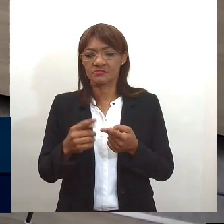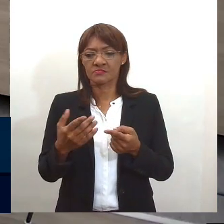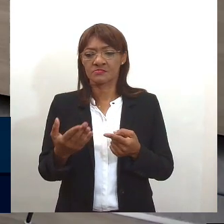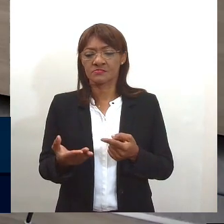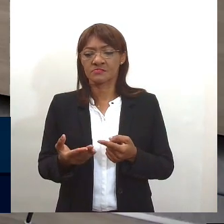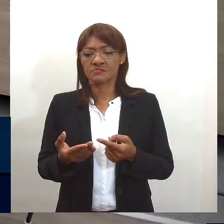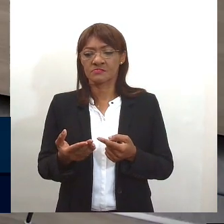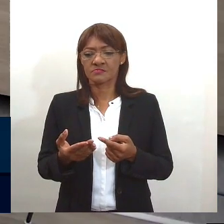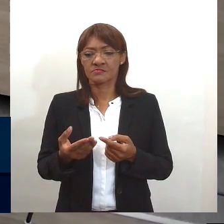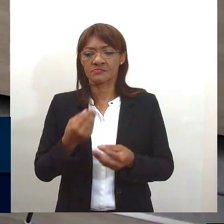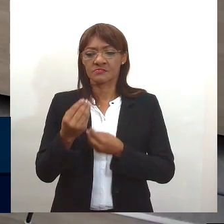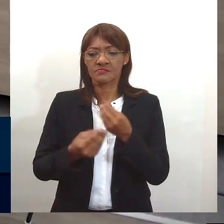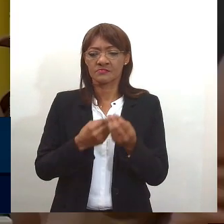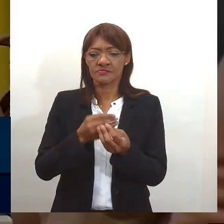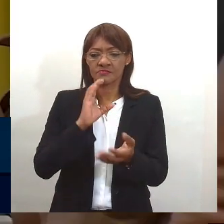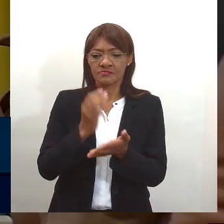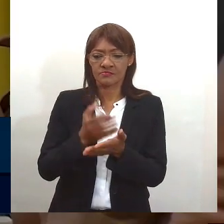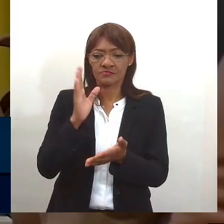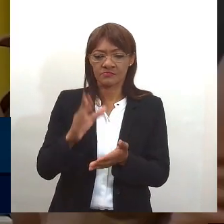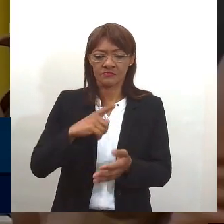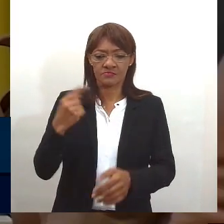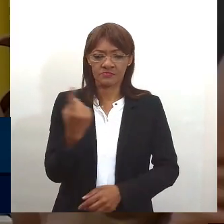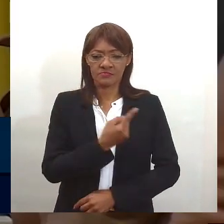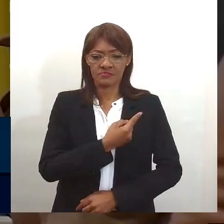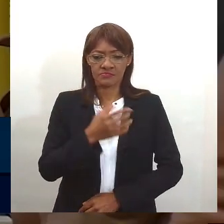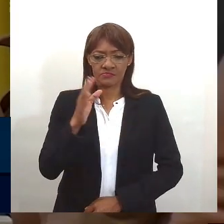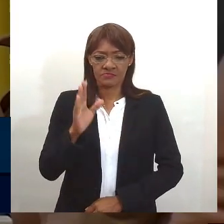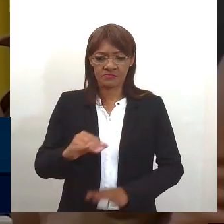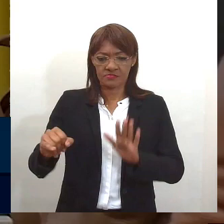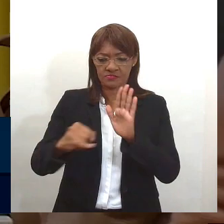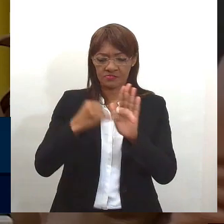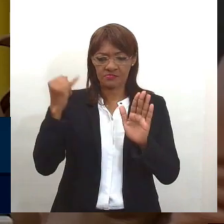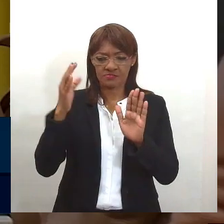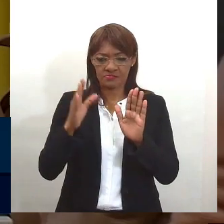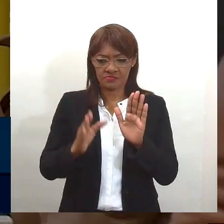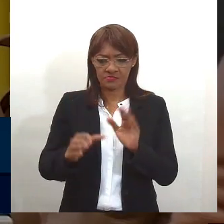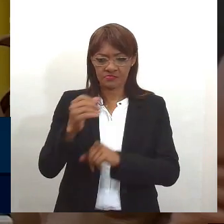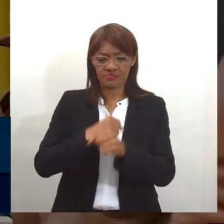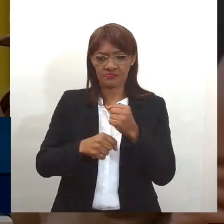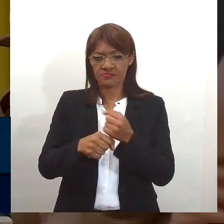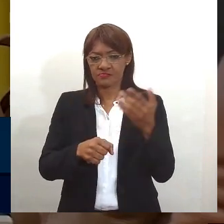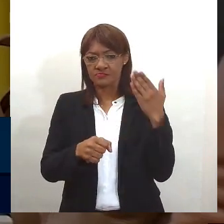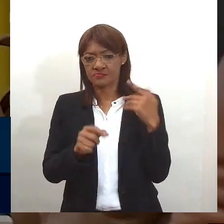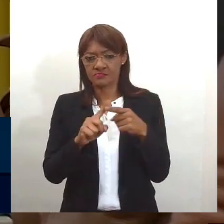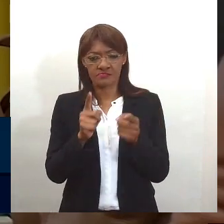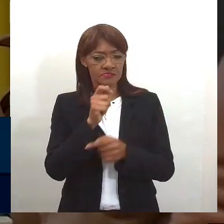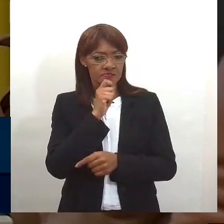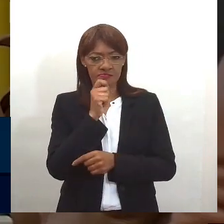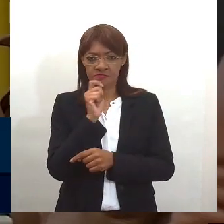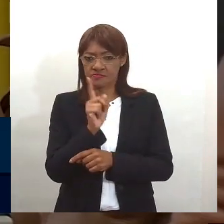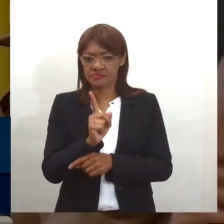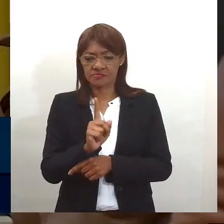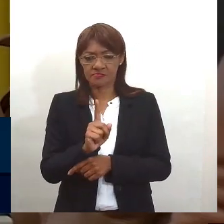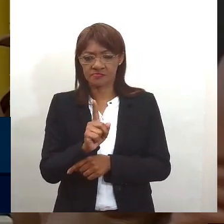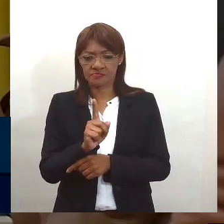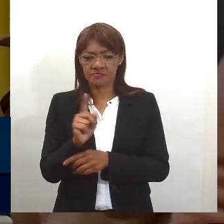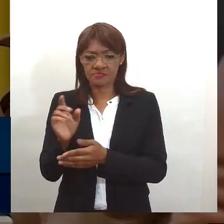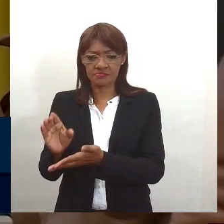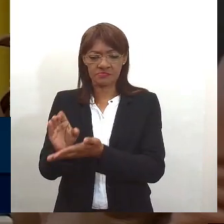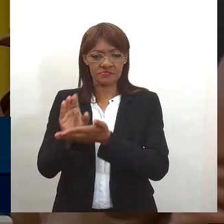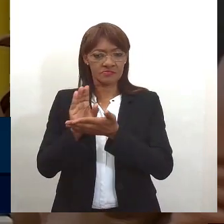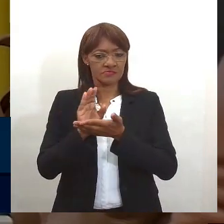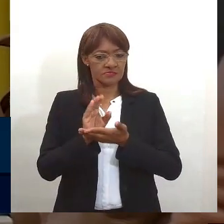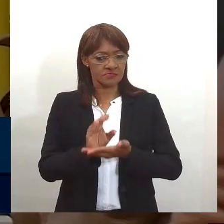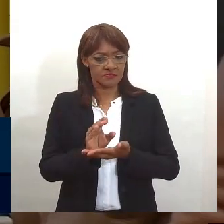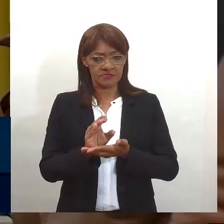gente contratou operações de crédito no ano passado, mas não recebemos ainda o recurso, não entrou no caixa. Por isso a gente teve